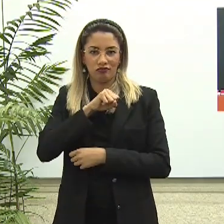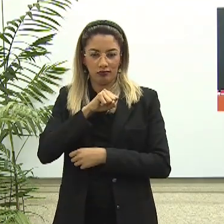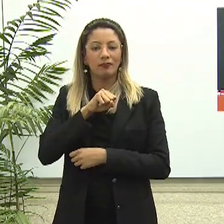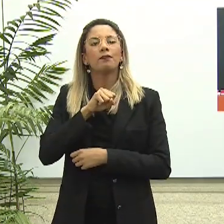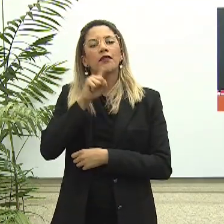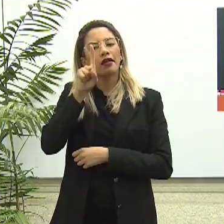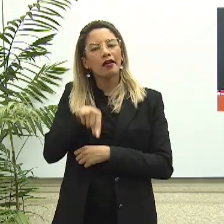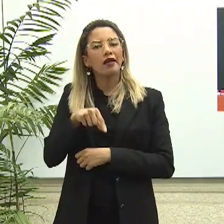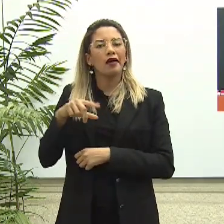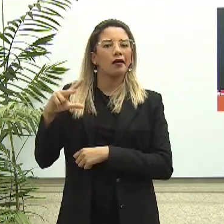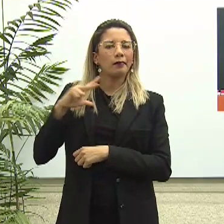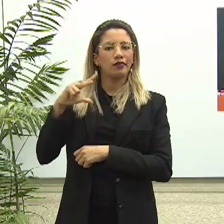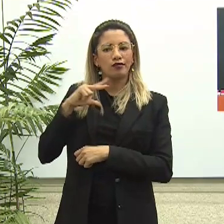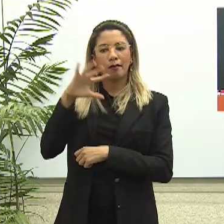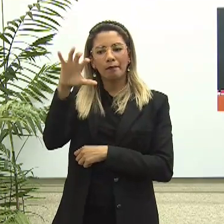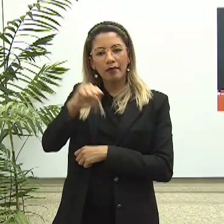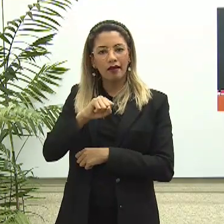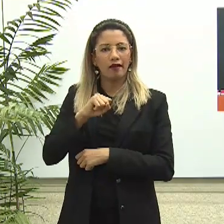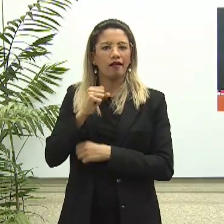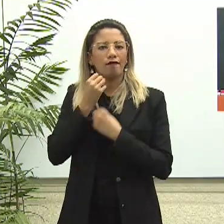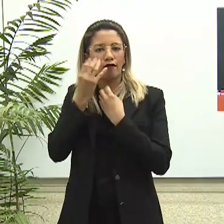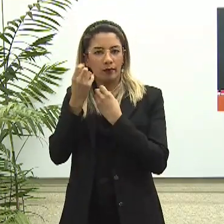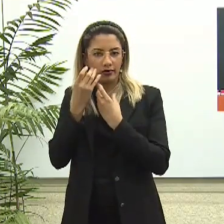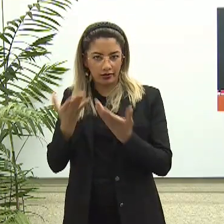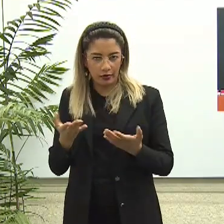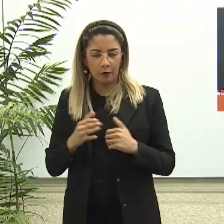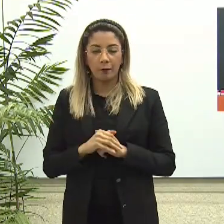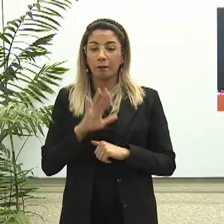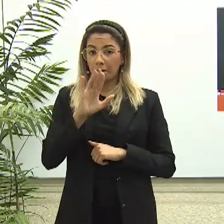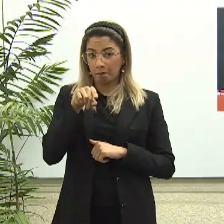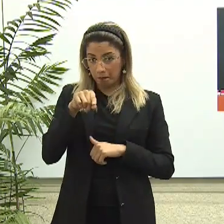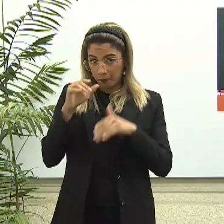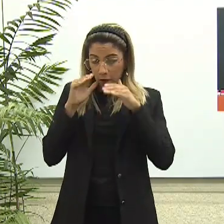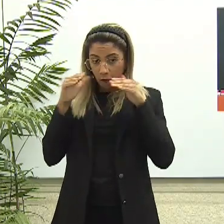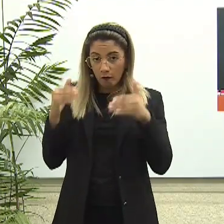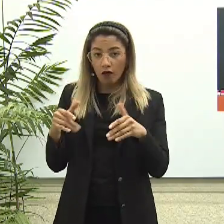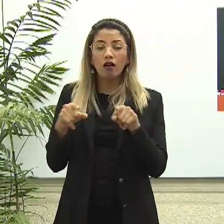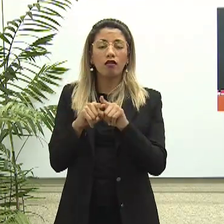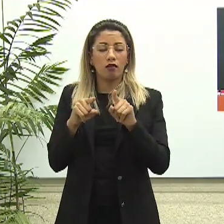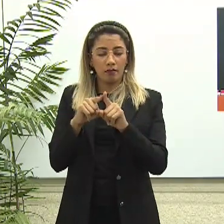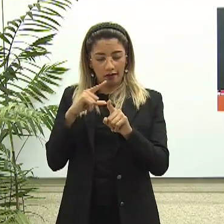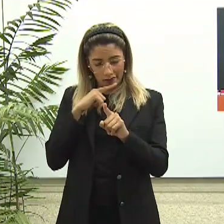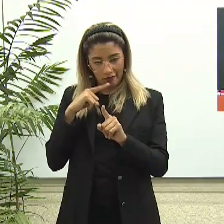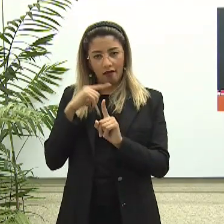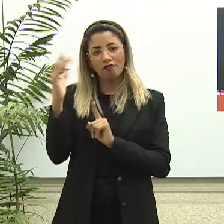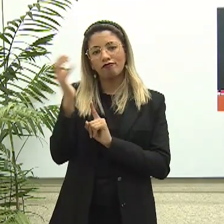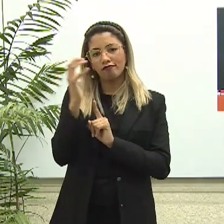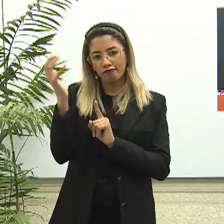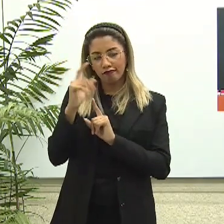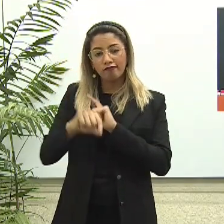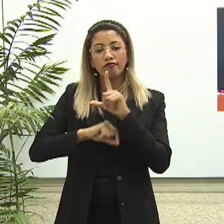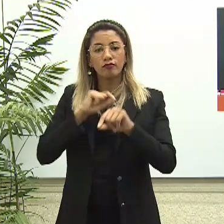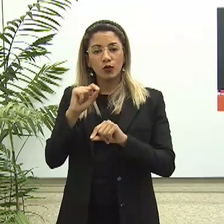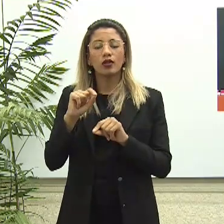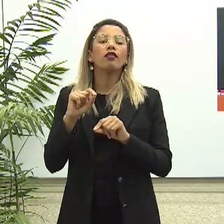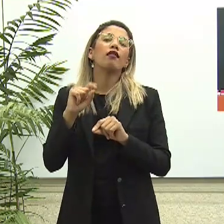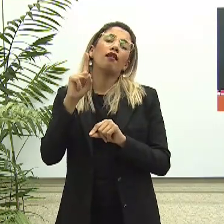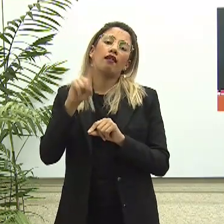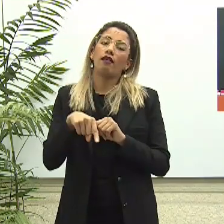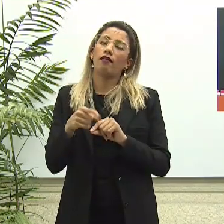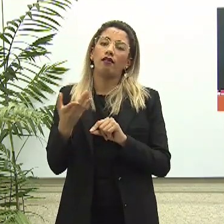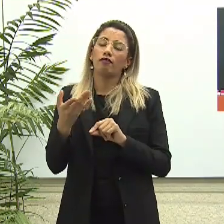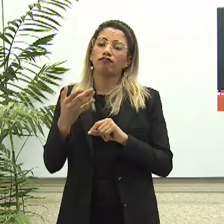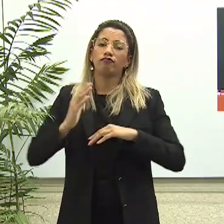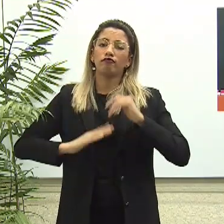primitiva de dados que é essa busca por dados mas essa concentração também tem outros efeitos colaterais que é própria dessa concentração